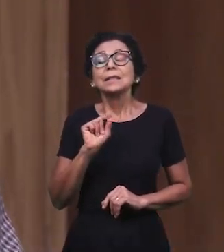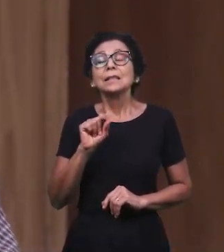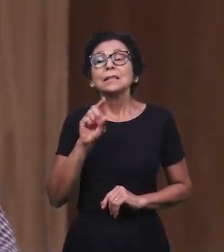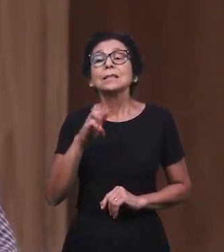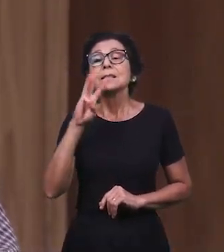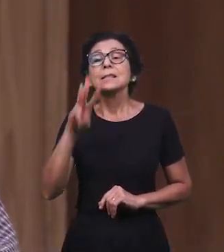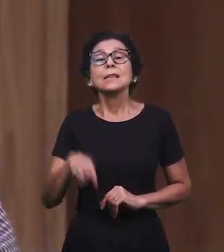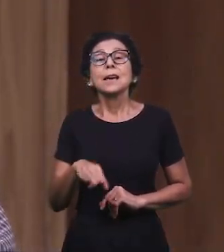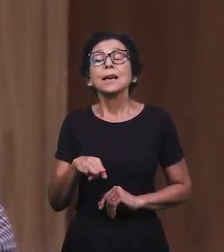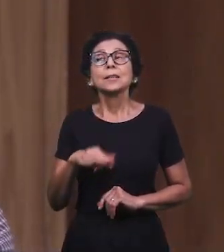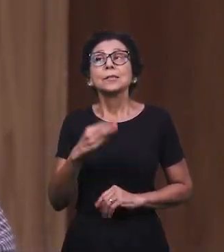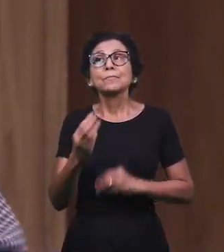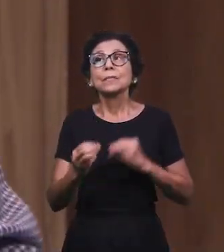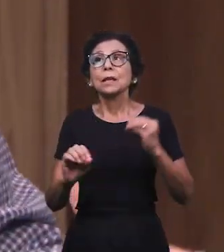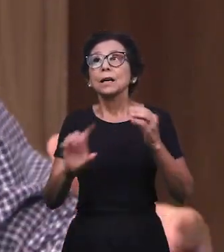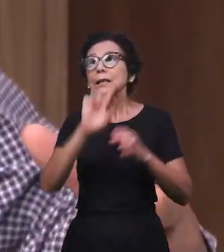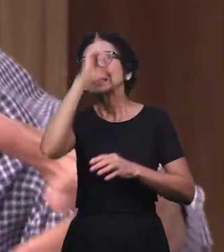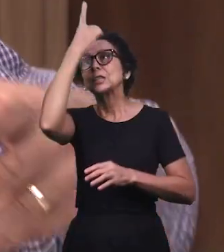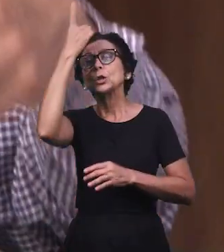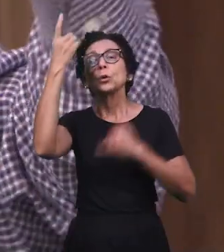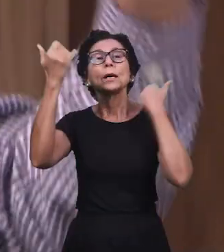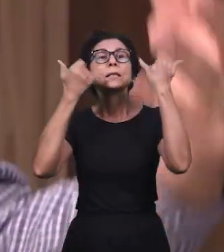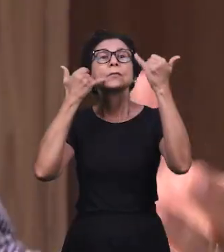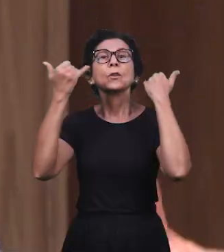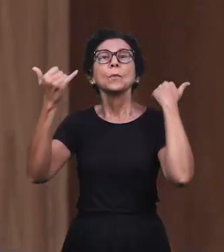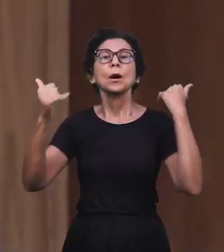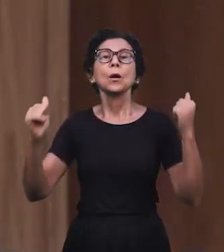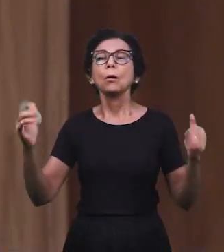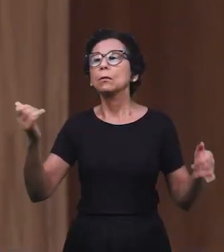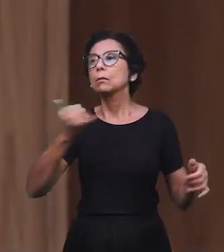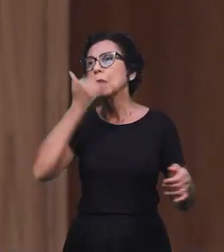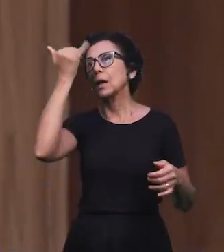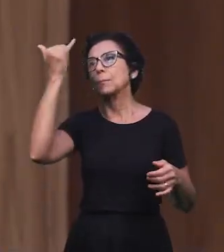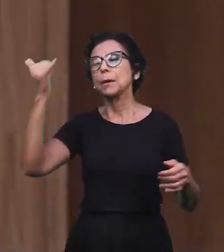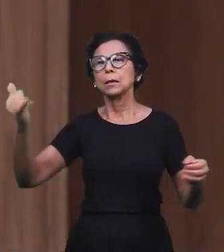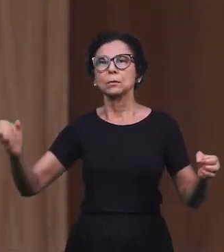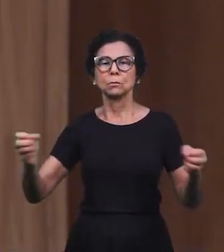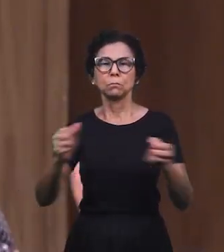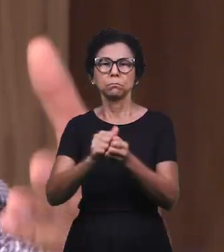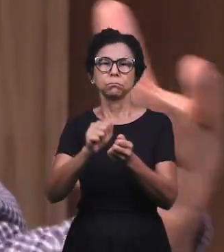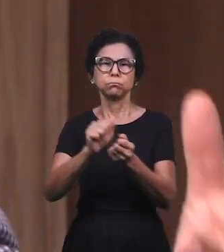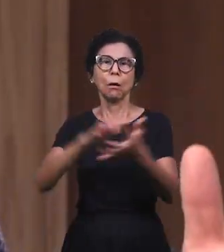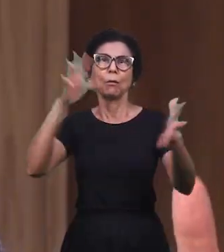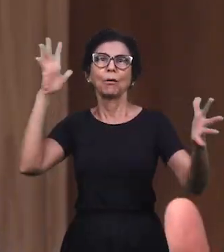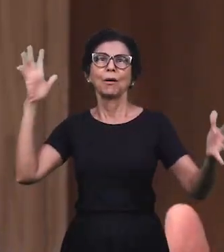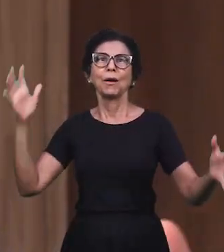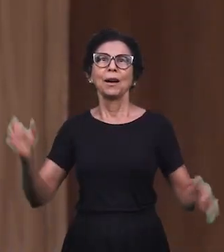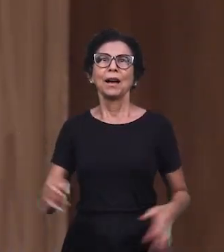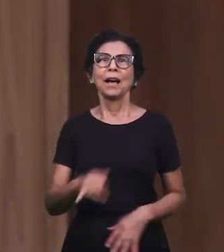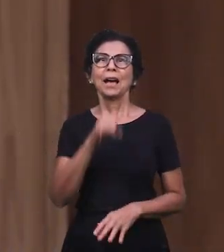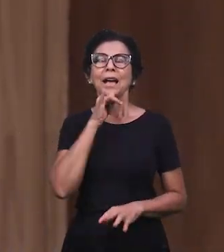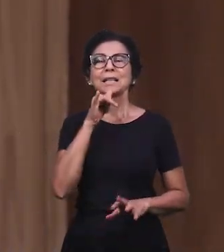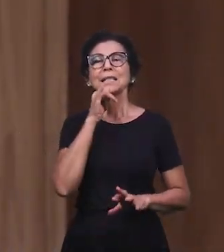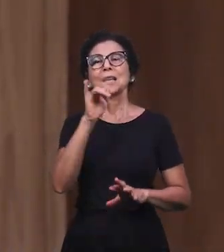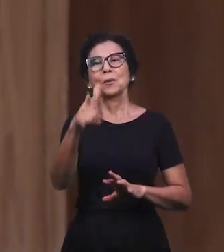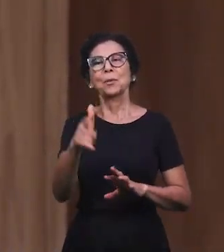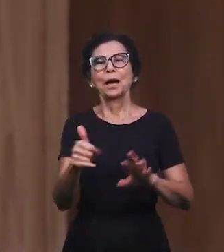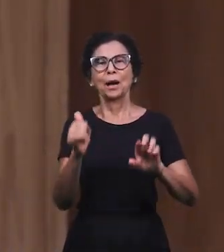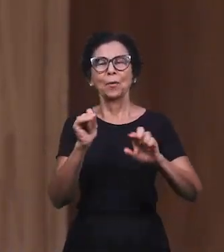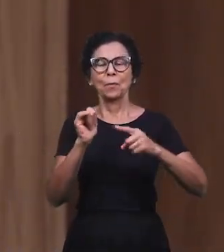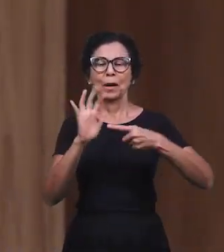surgiu de uma forma aleatória, como a explosão de uma gráfica? Não é? A explosão de uma gráfica